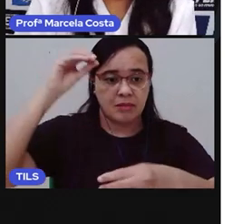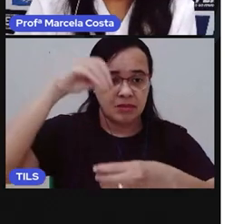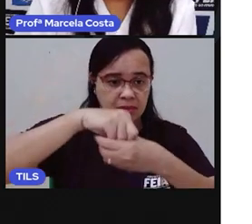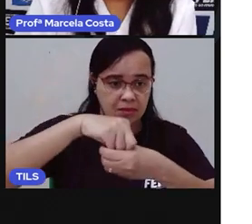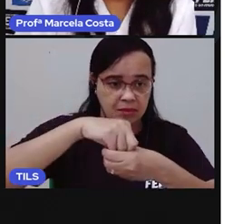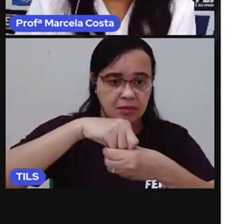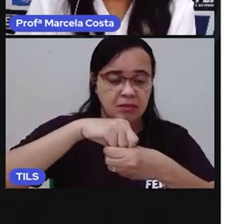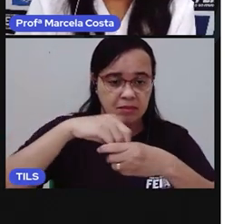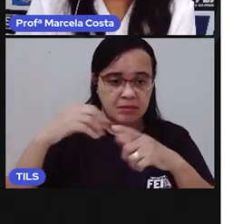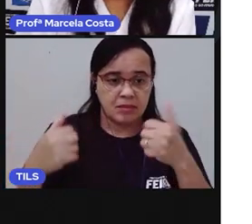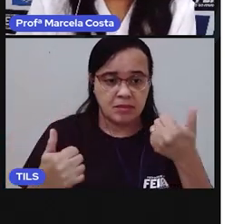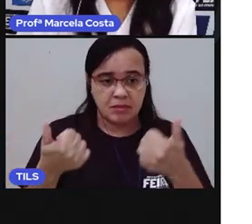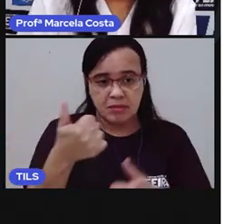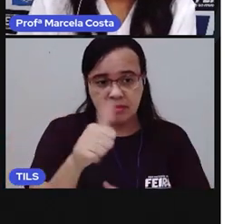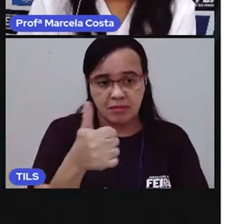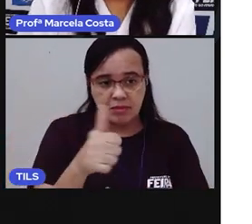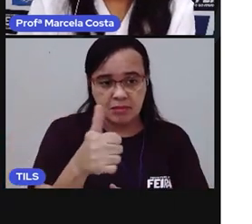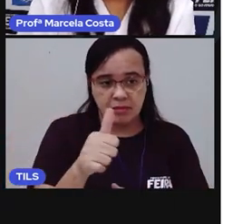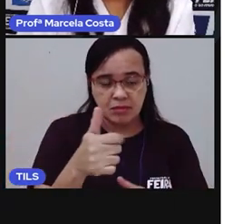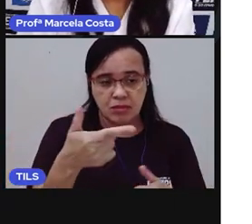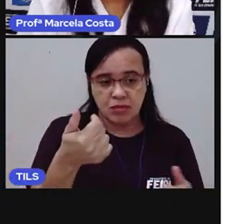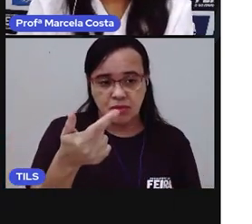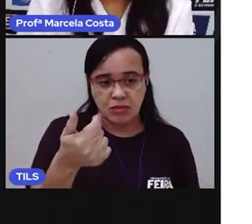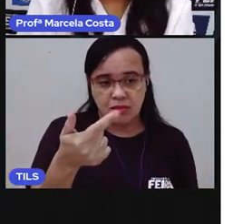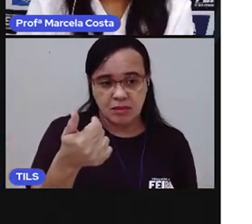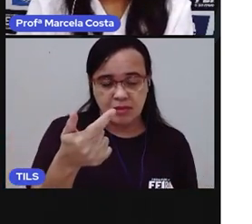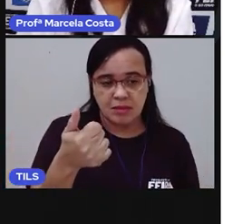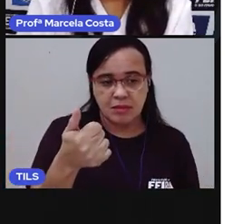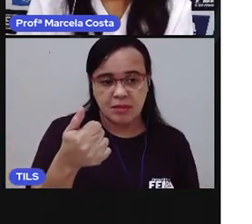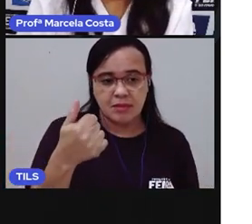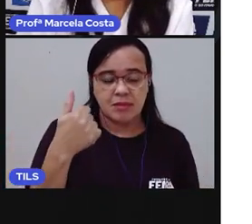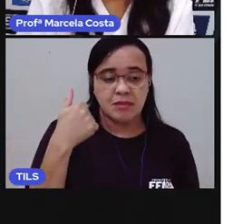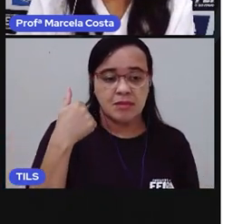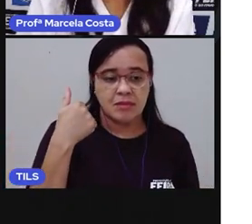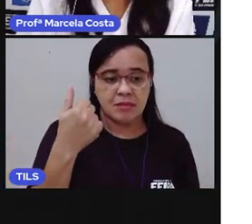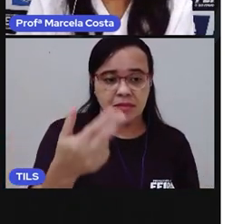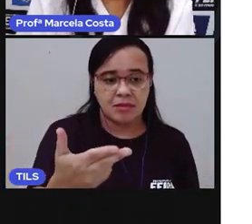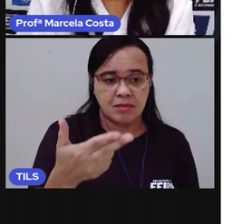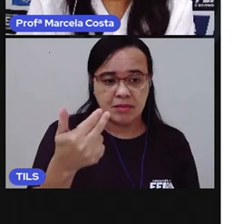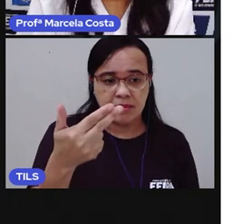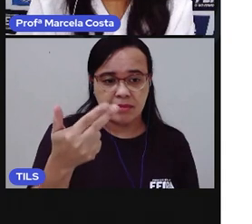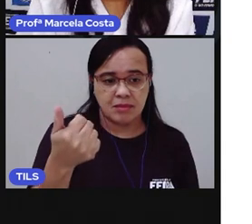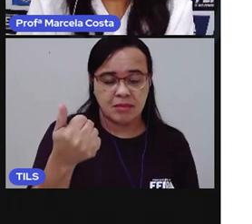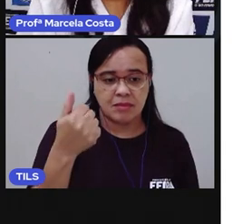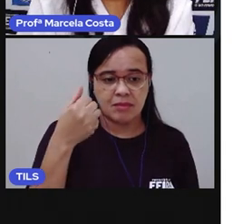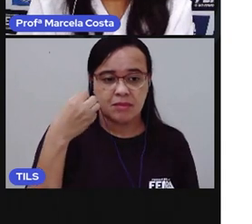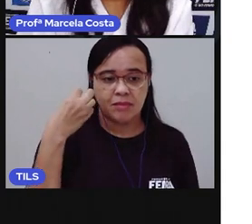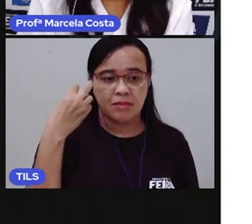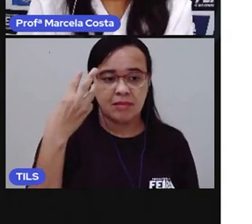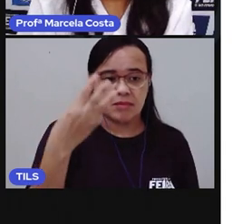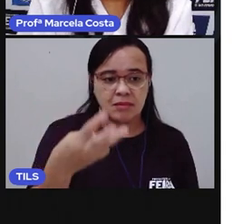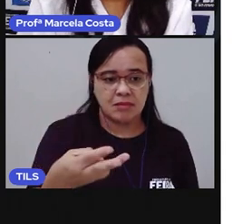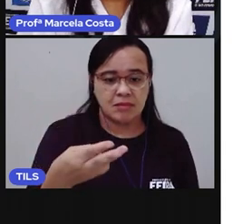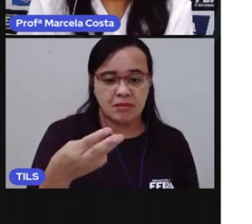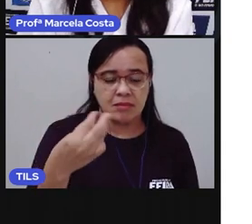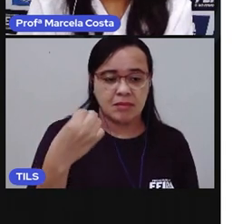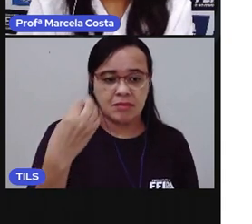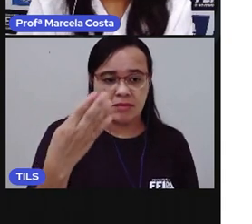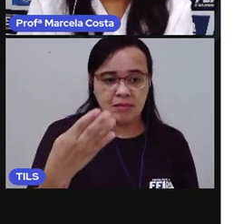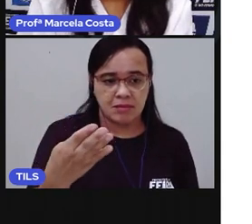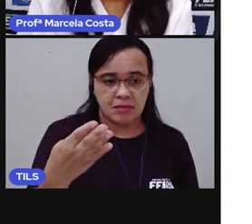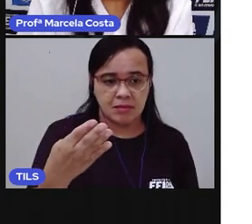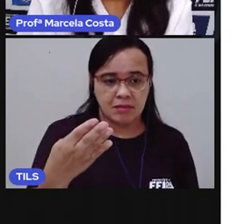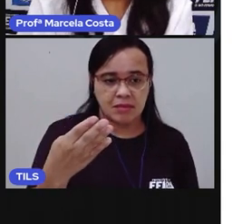a frase a 12 em 13 14